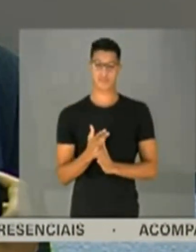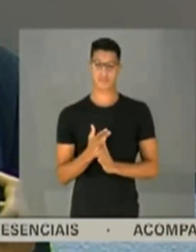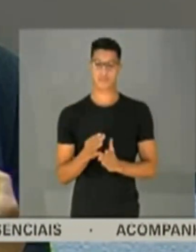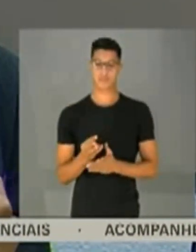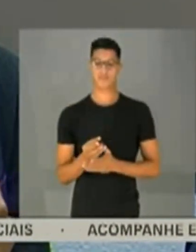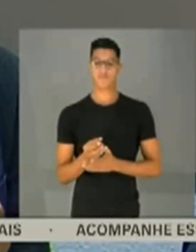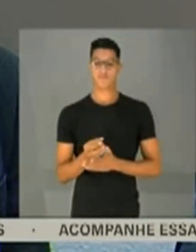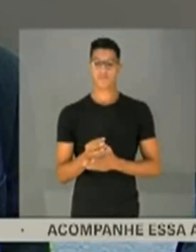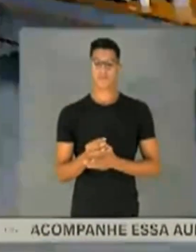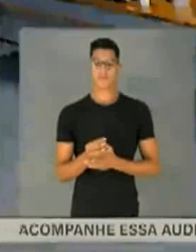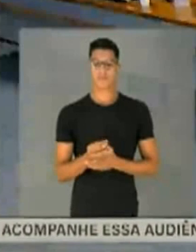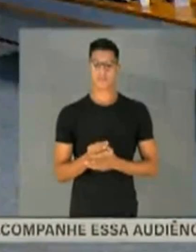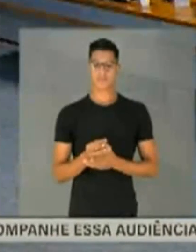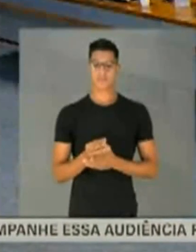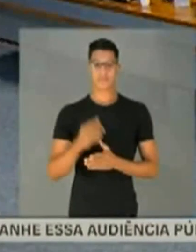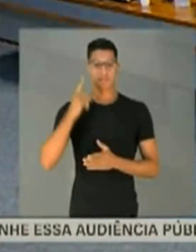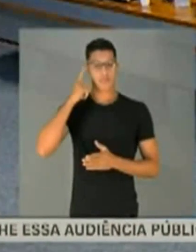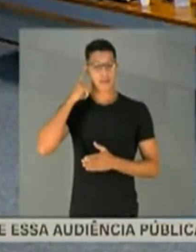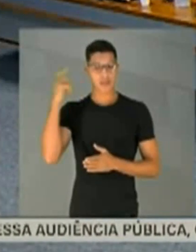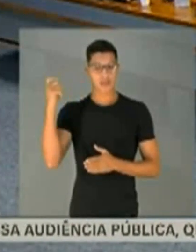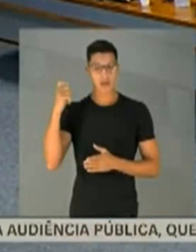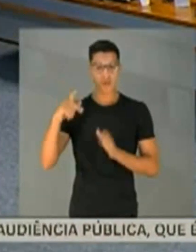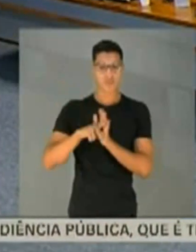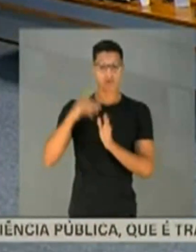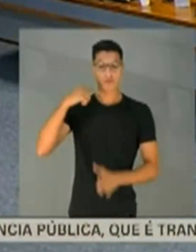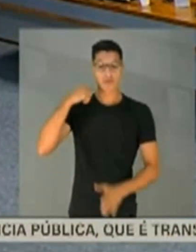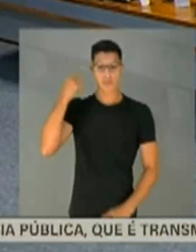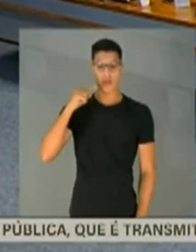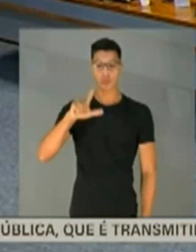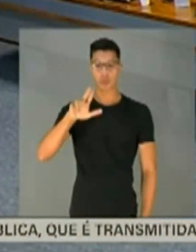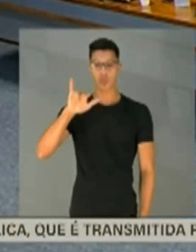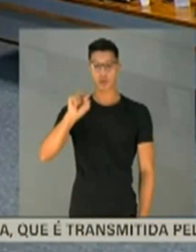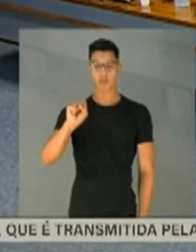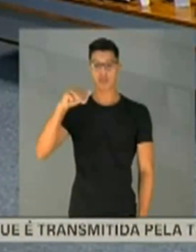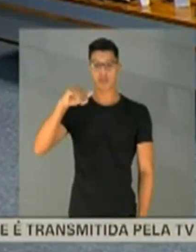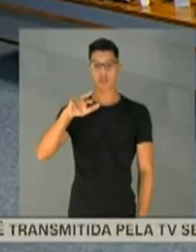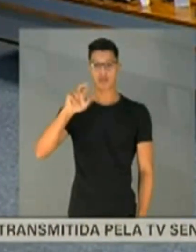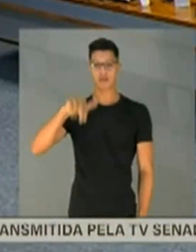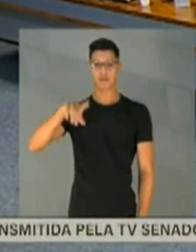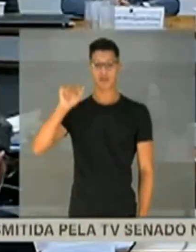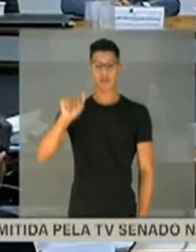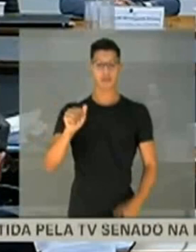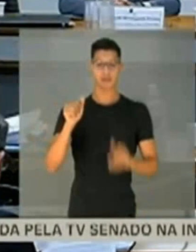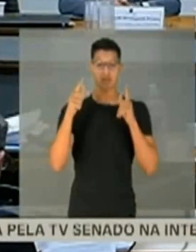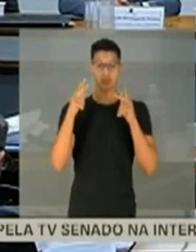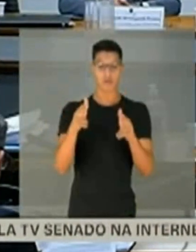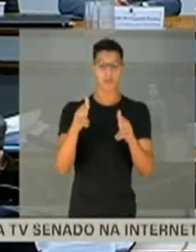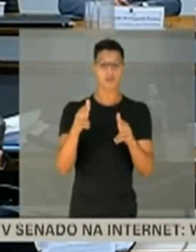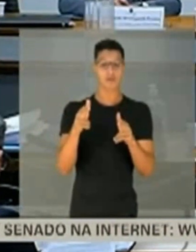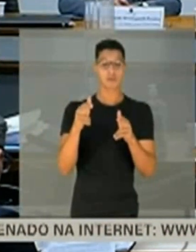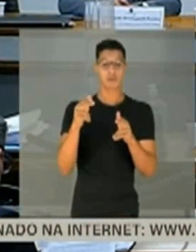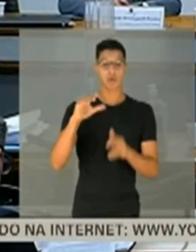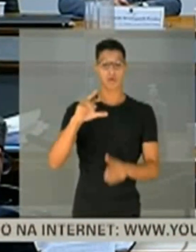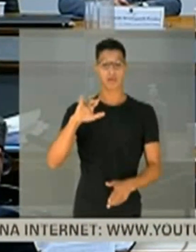induzido através do depoente de ontem, Dominguete, você vai ver esse áudio, e na sequência você vai ver